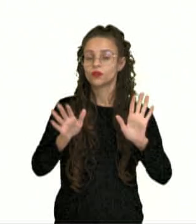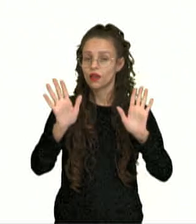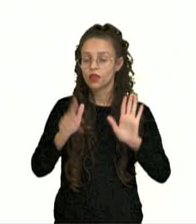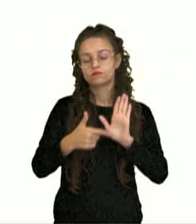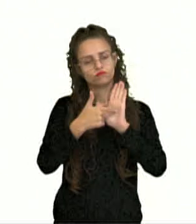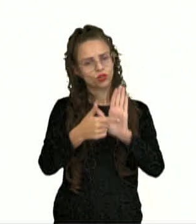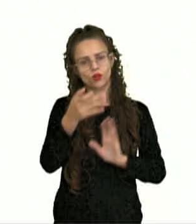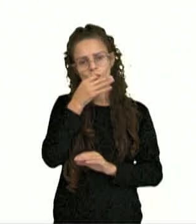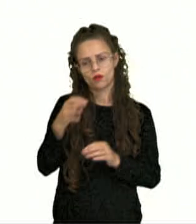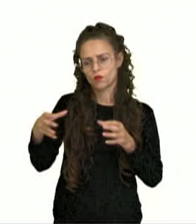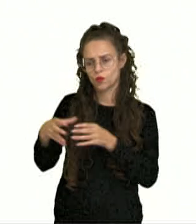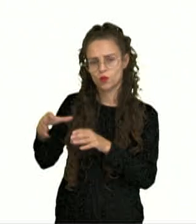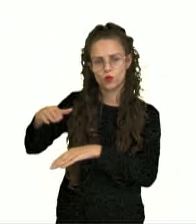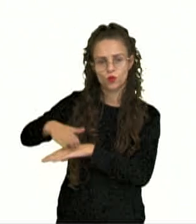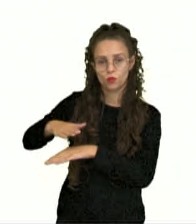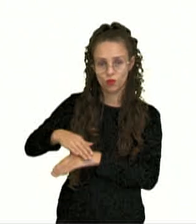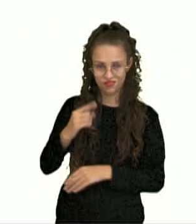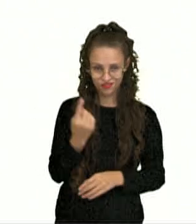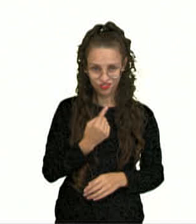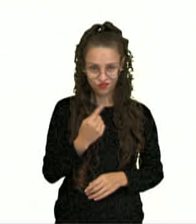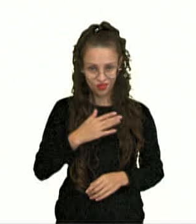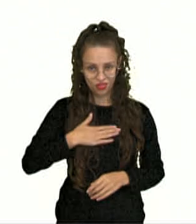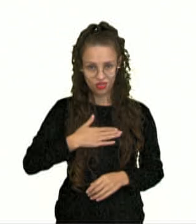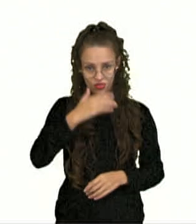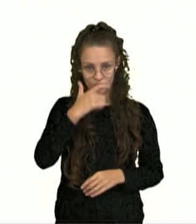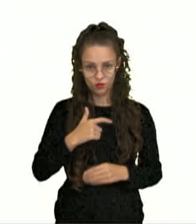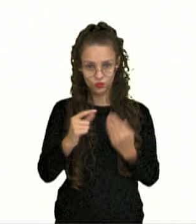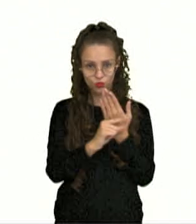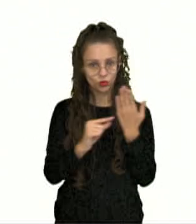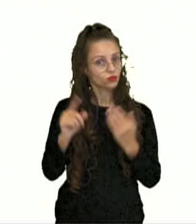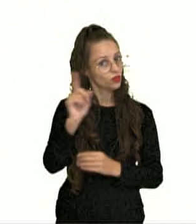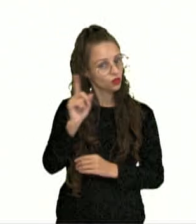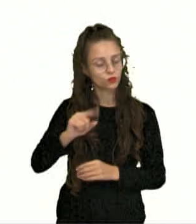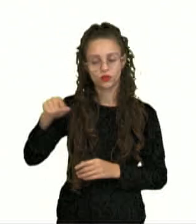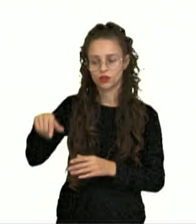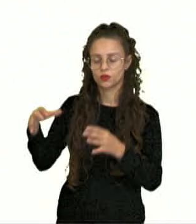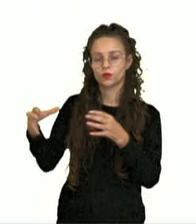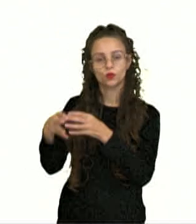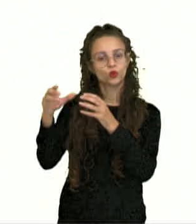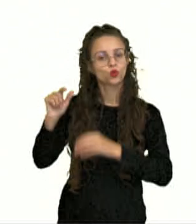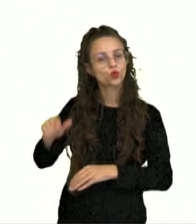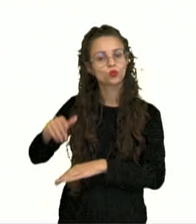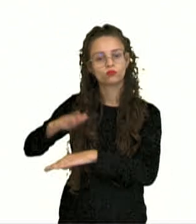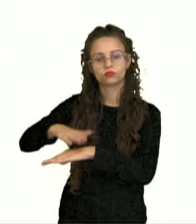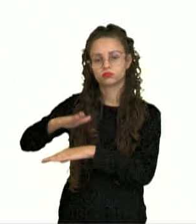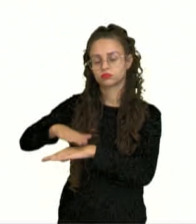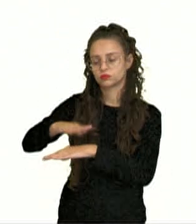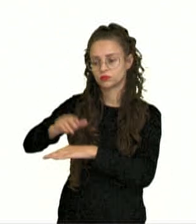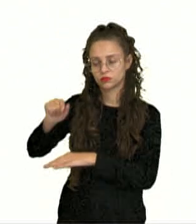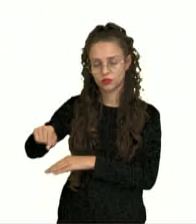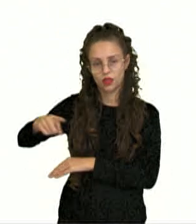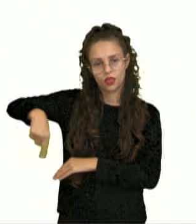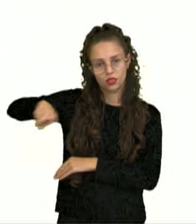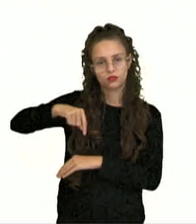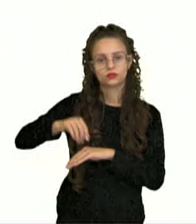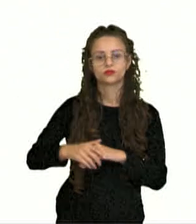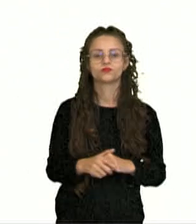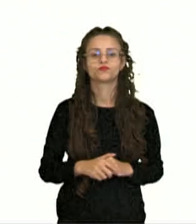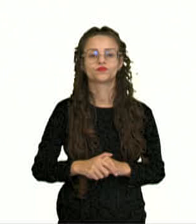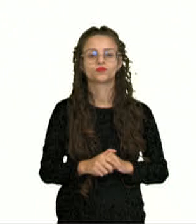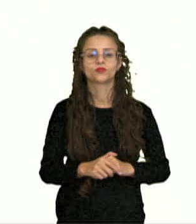opinião de um grupo, não a opinião individual de um autor, do grupo, dos editorialistas daquele veículo.